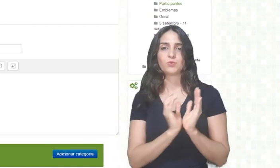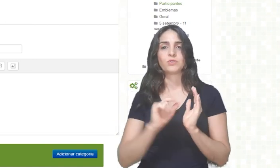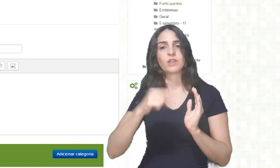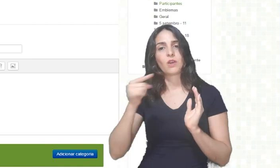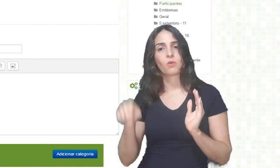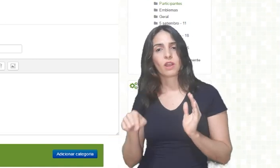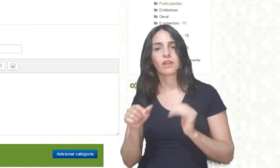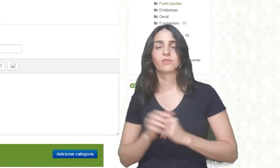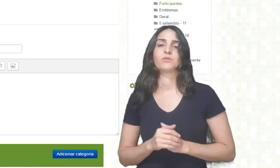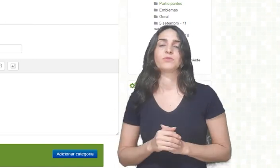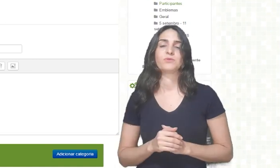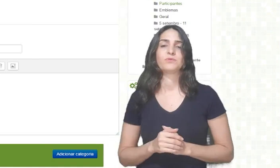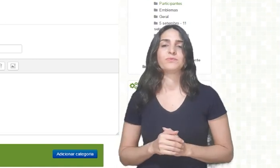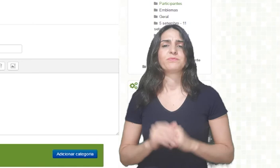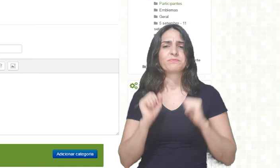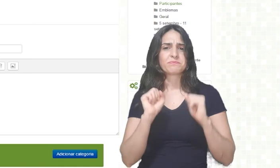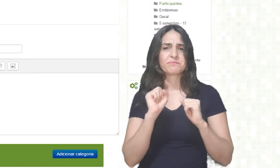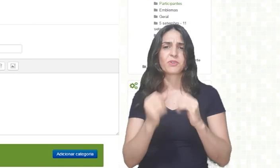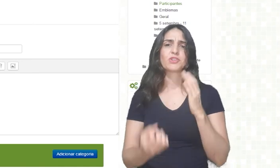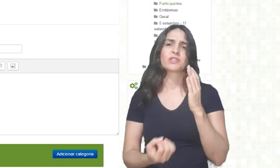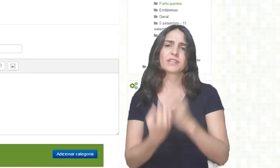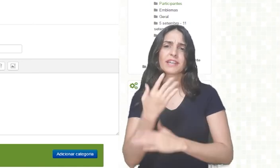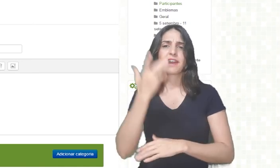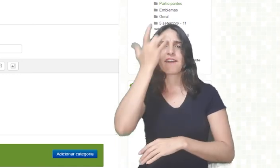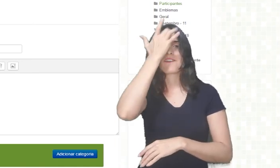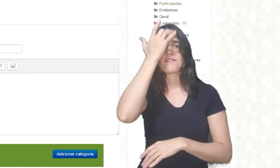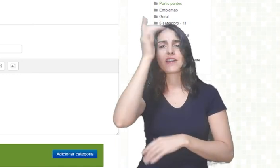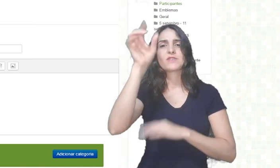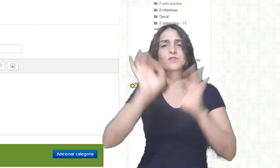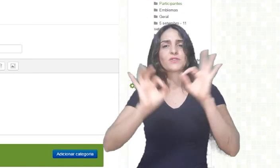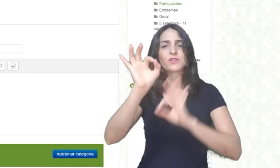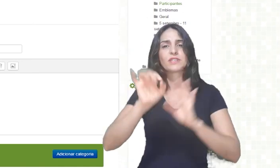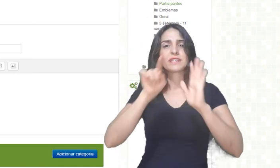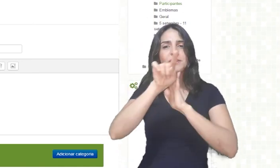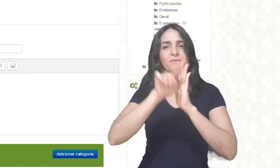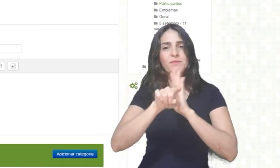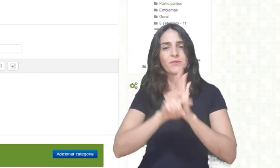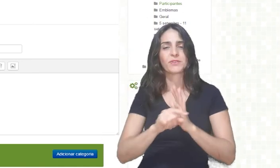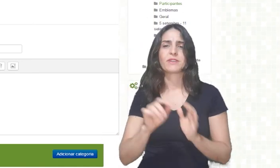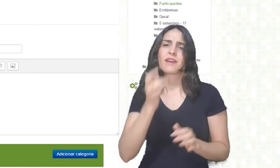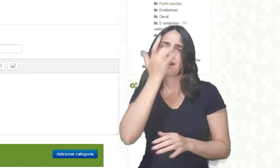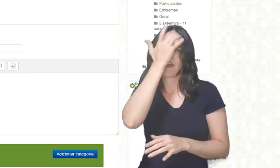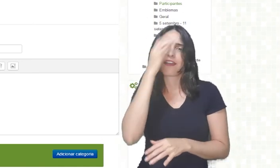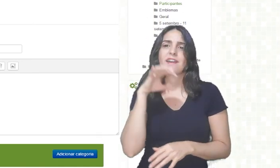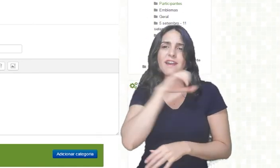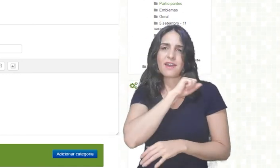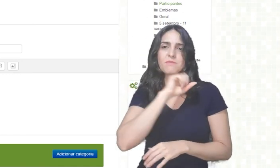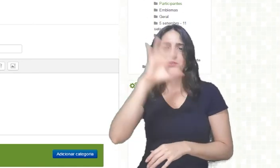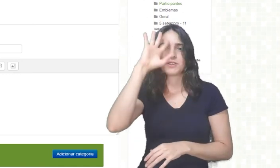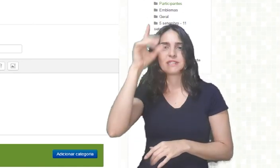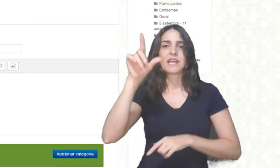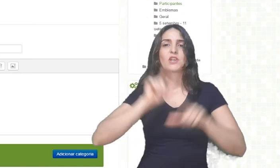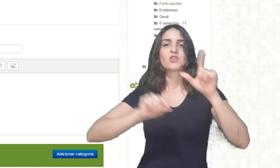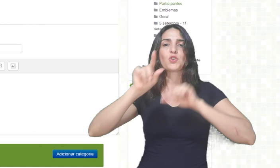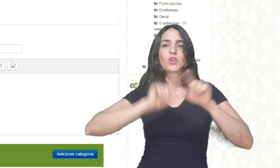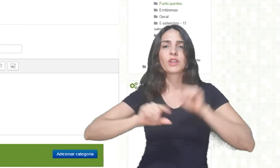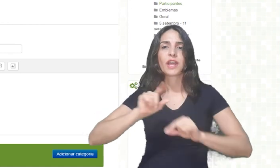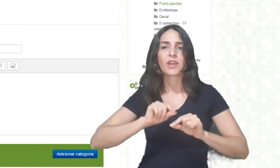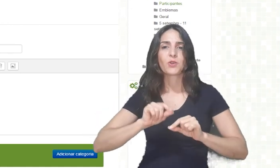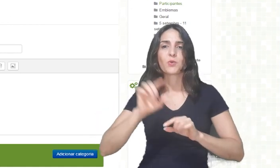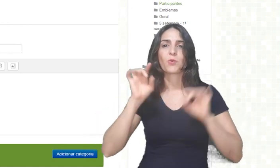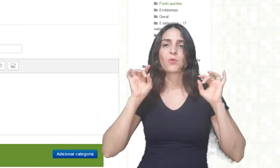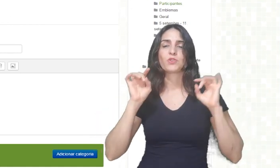ao lado da categoria então não deixe de criar categorias pois elas facilitam a Organização das suas perguntas e também